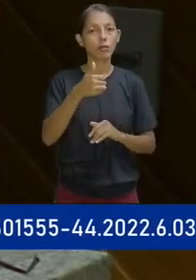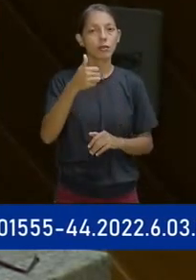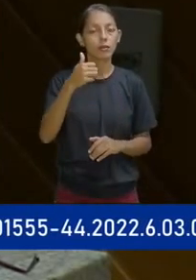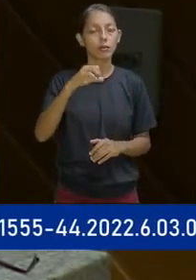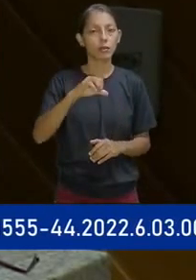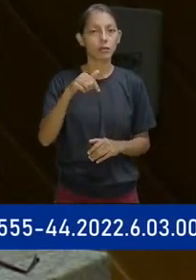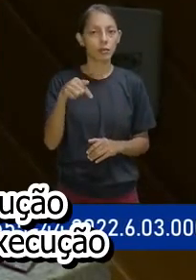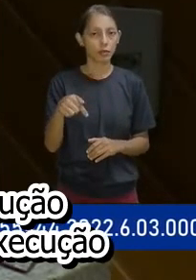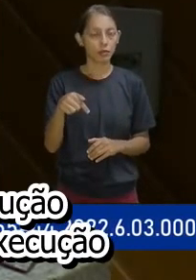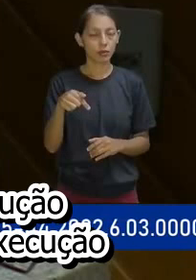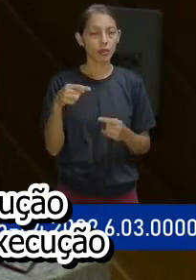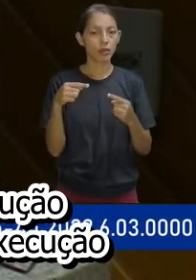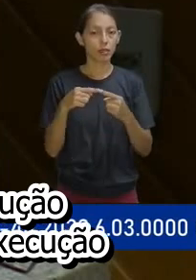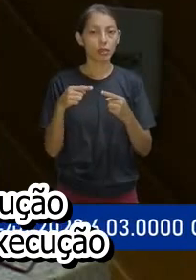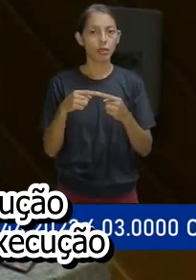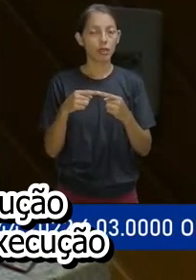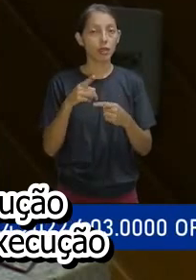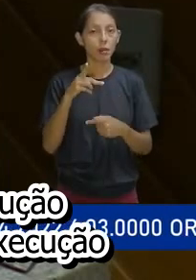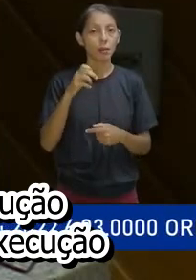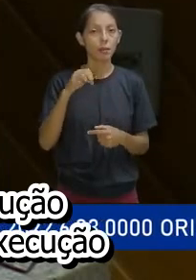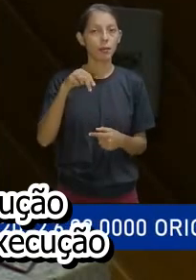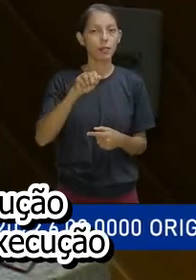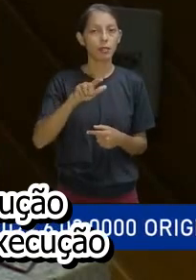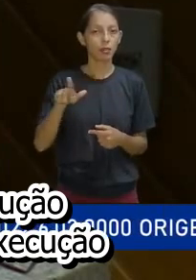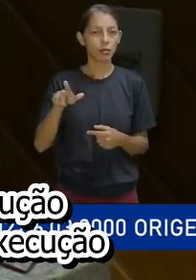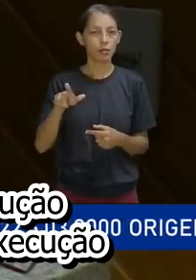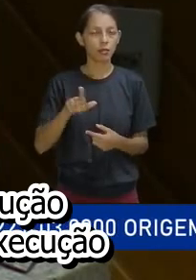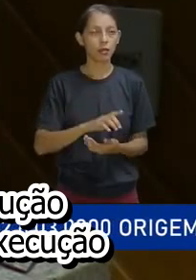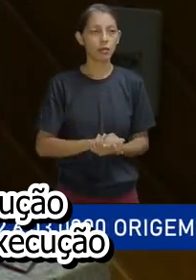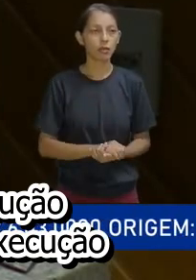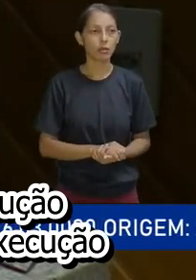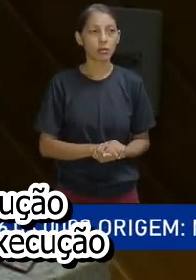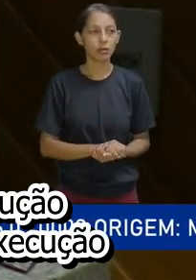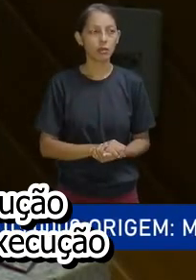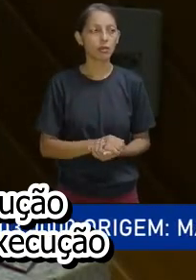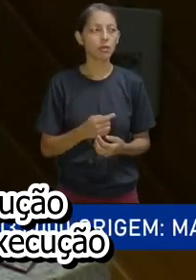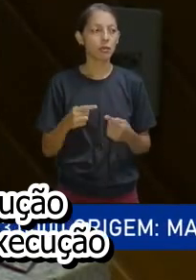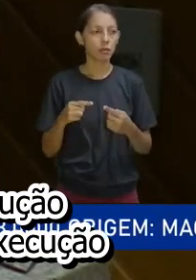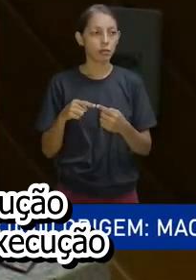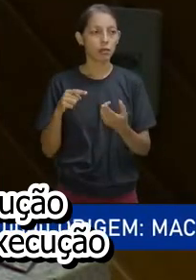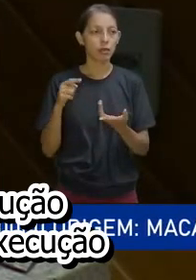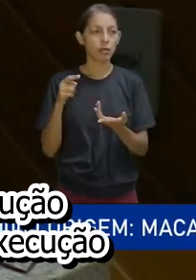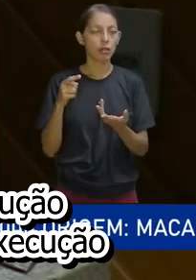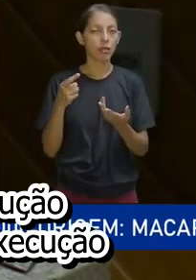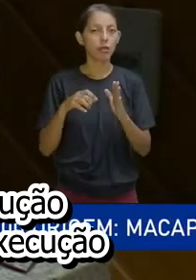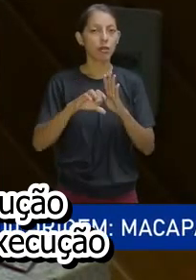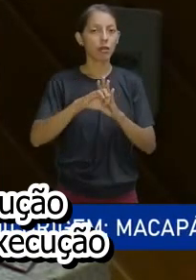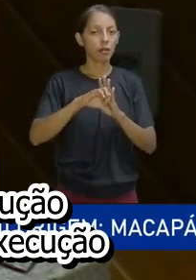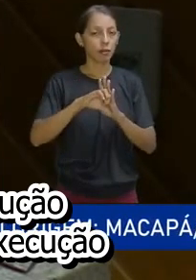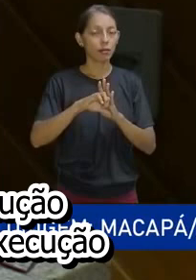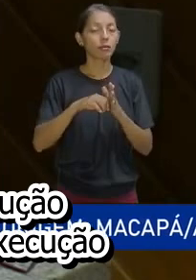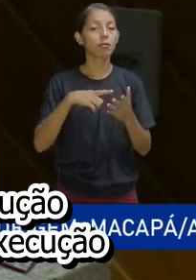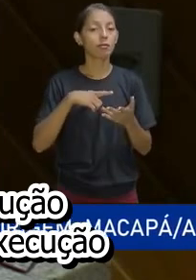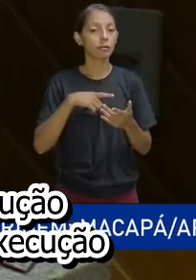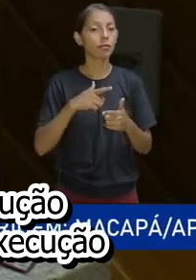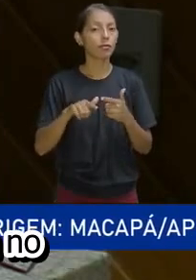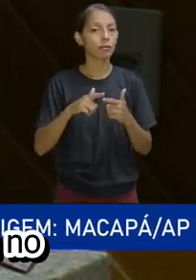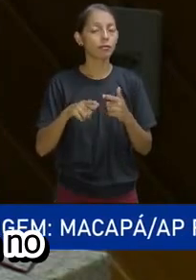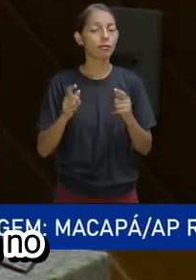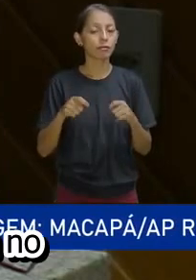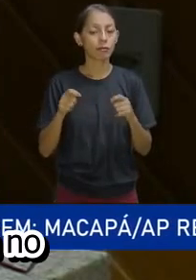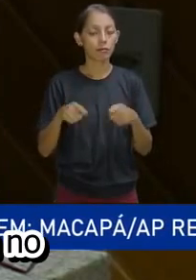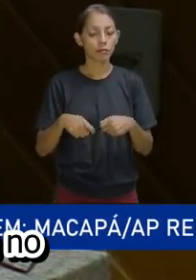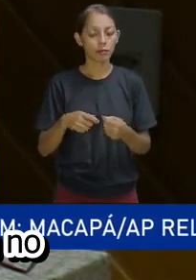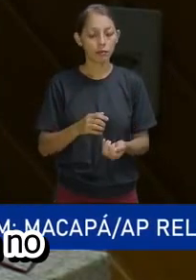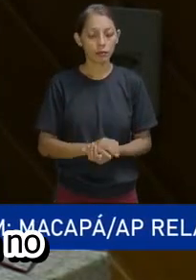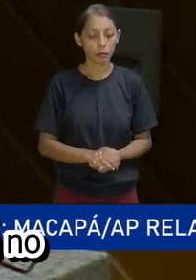Lei de Execuções Penais é cabível em fase de decisão em sede de execução criminal, a qual não guarda nenhum paralelo com a